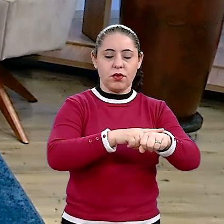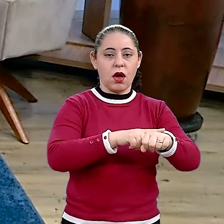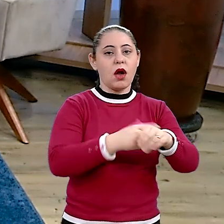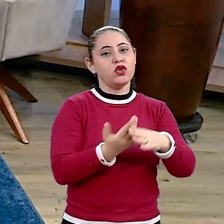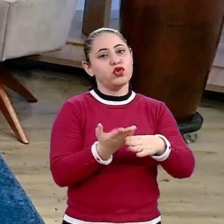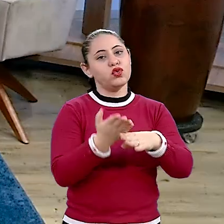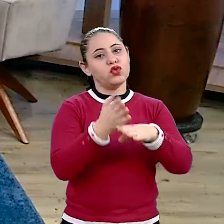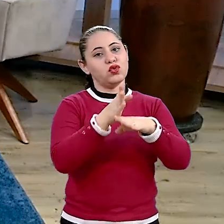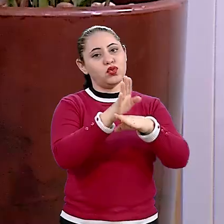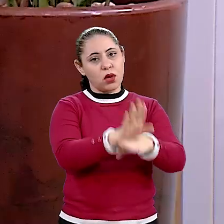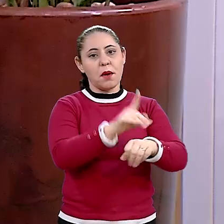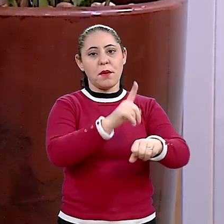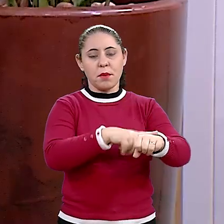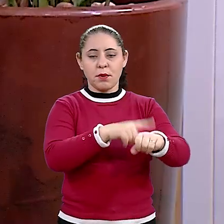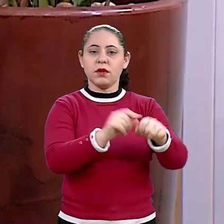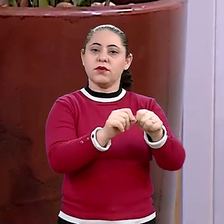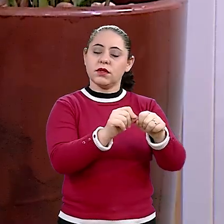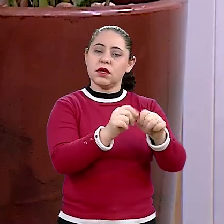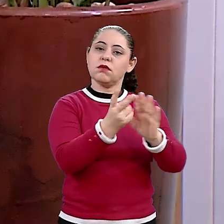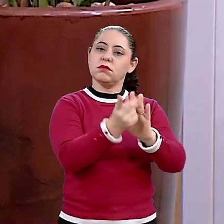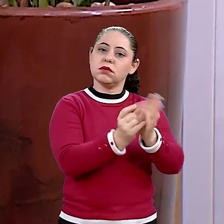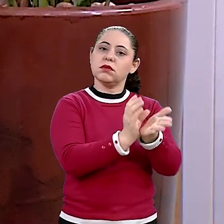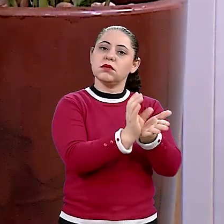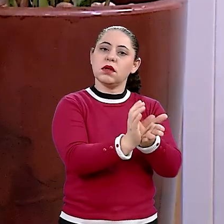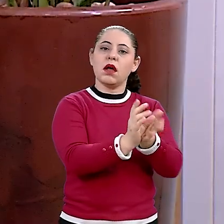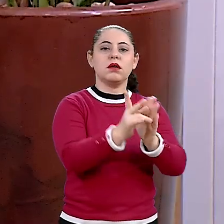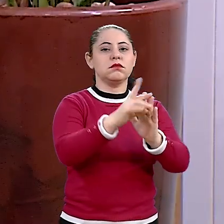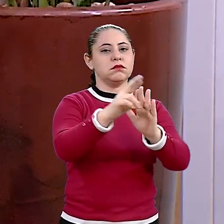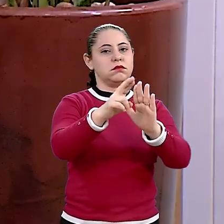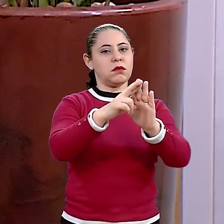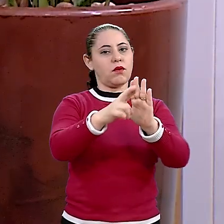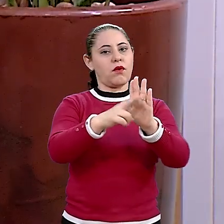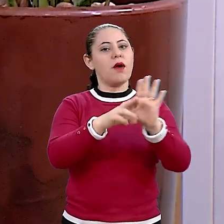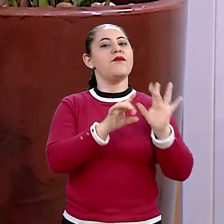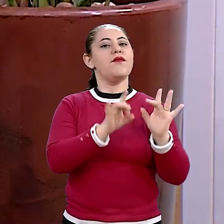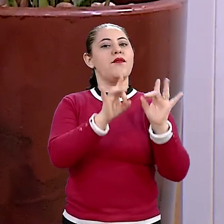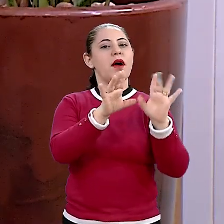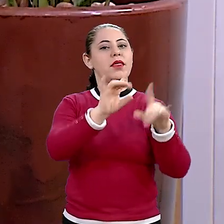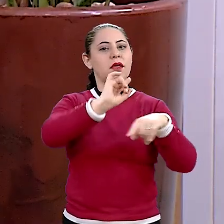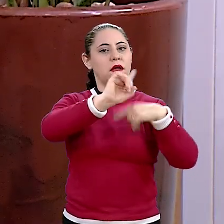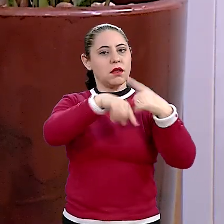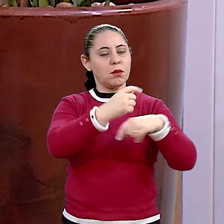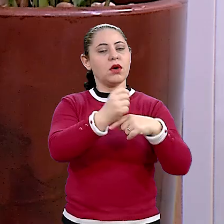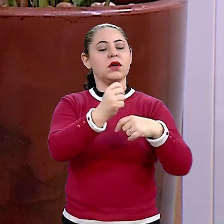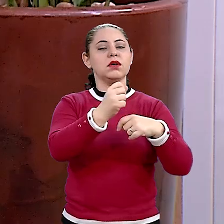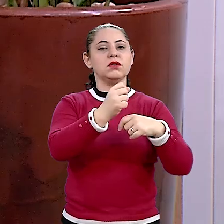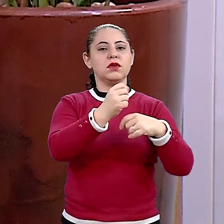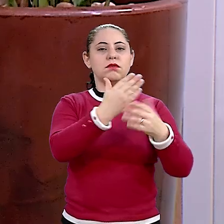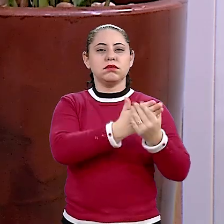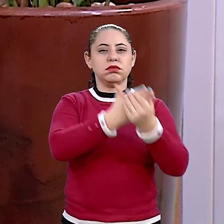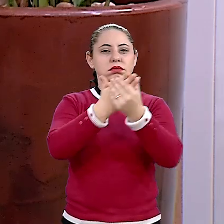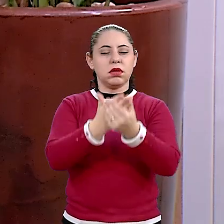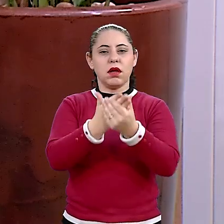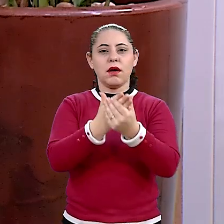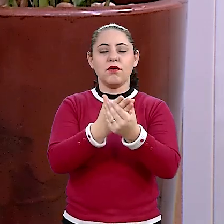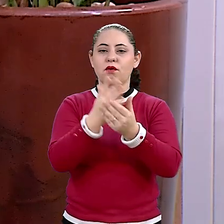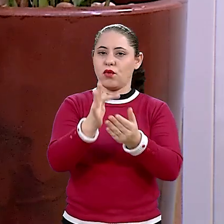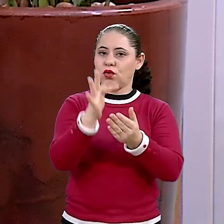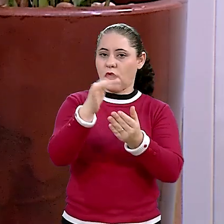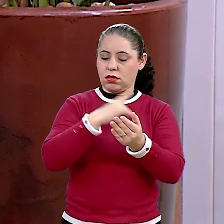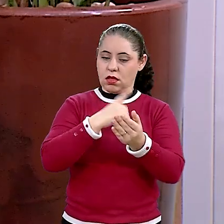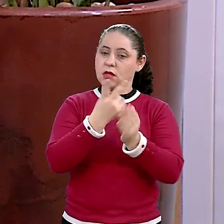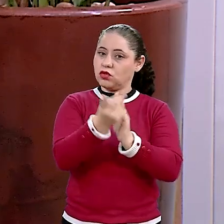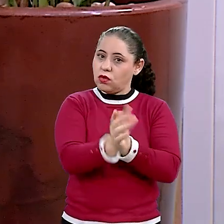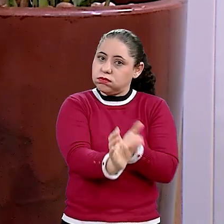momento, ajuda nesse momento de fazer investimentos com uma regra de venda das suas ações no futuro, inclusive com